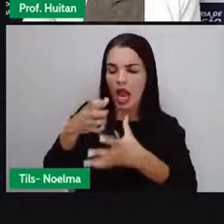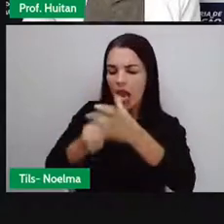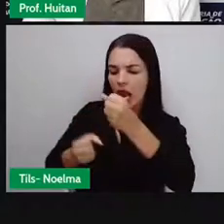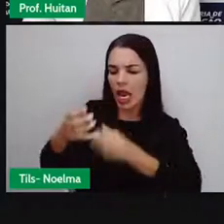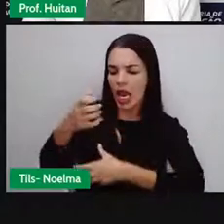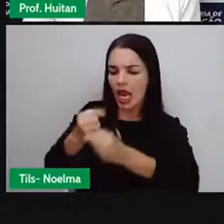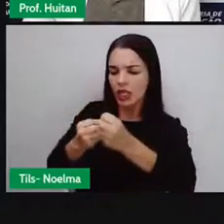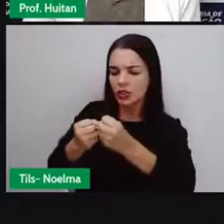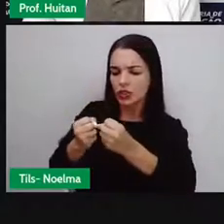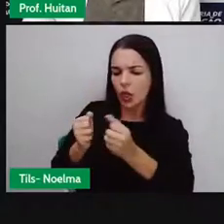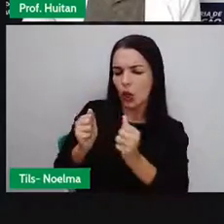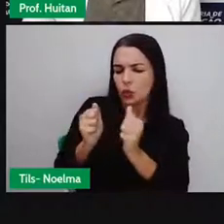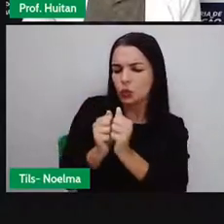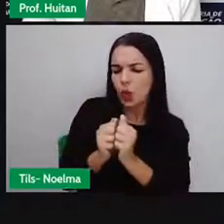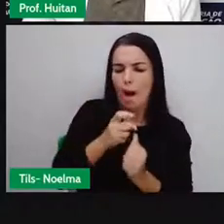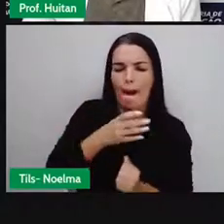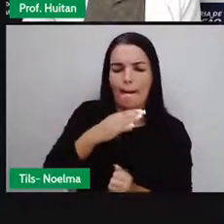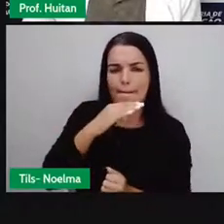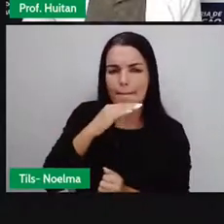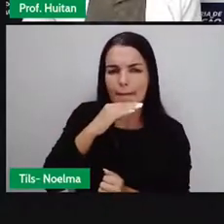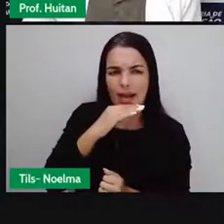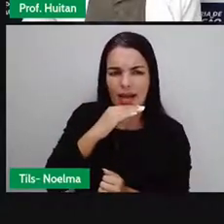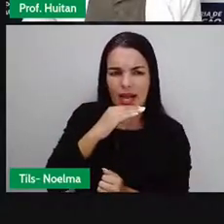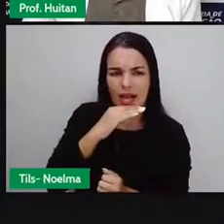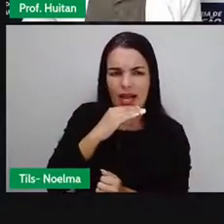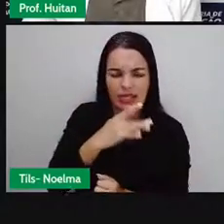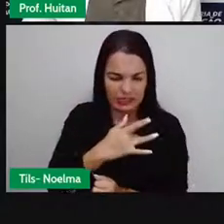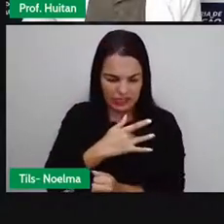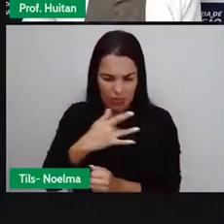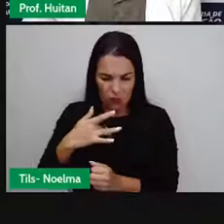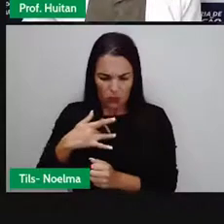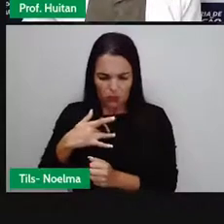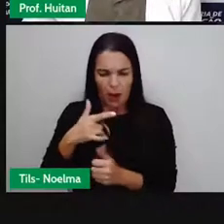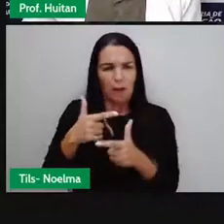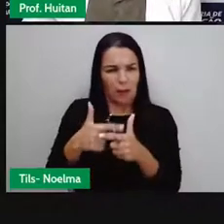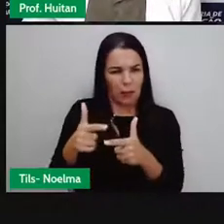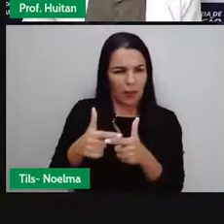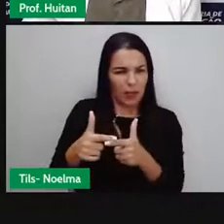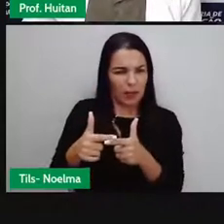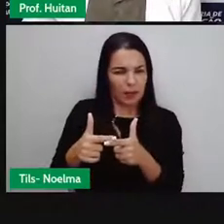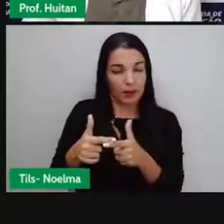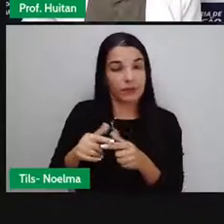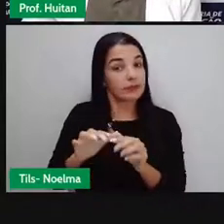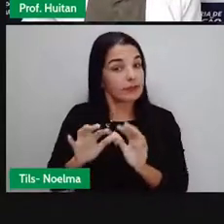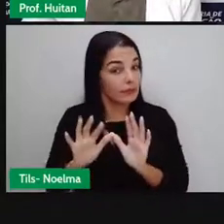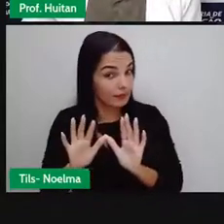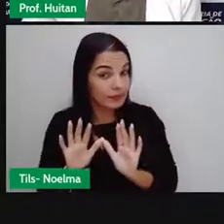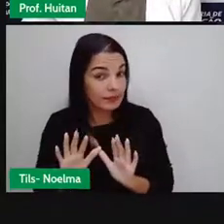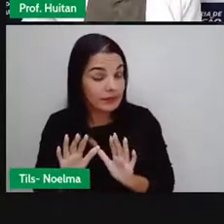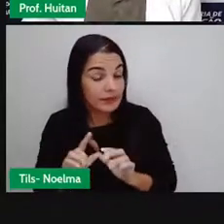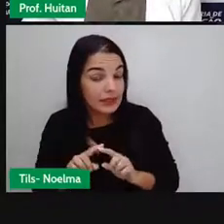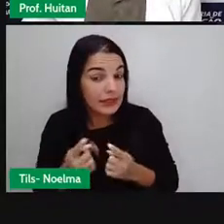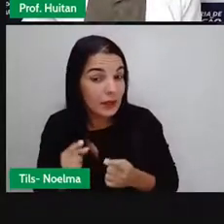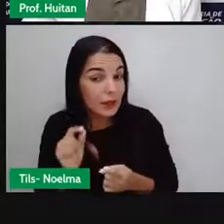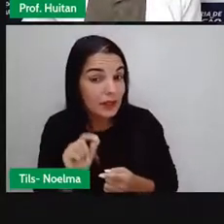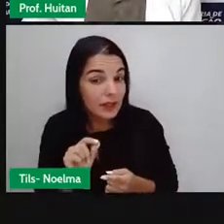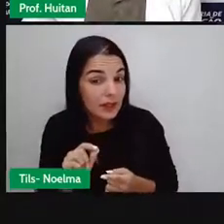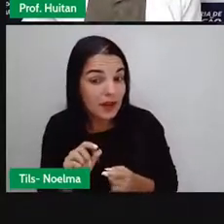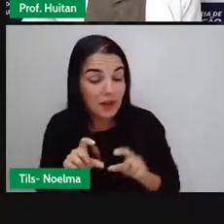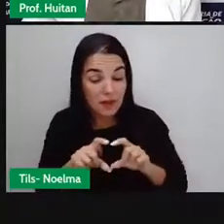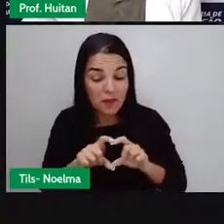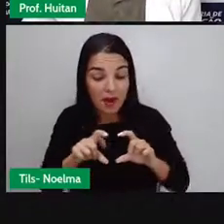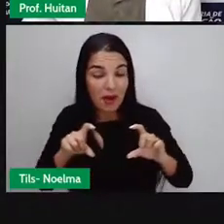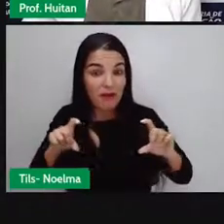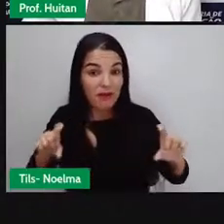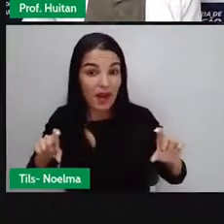com manga faz mal para a saúde, não é? Então, isso é uma frase que